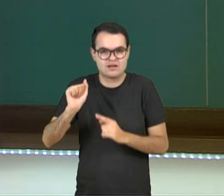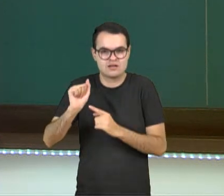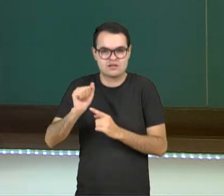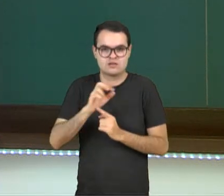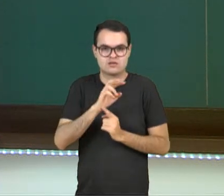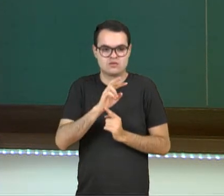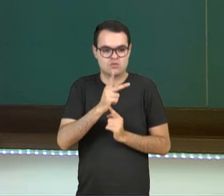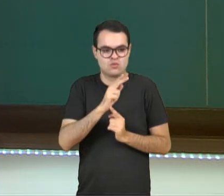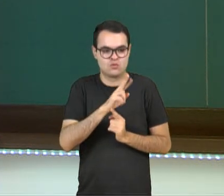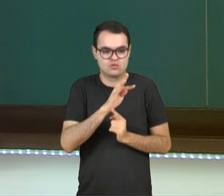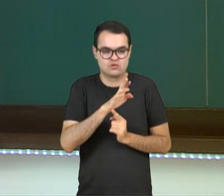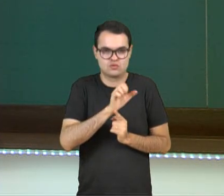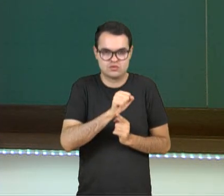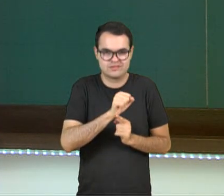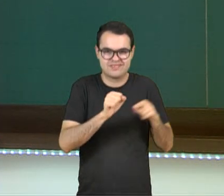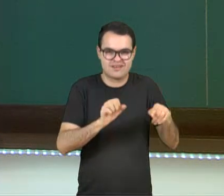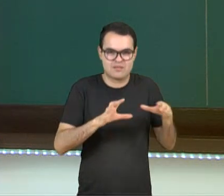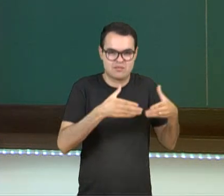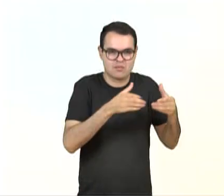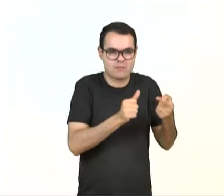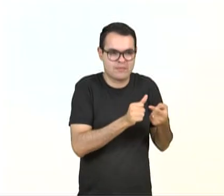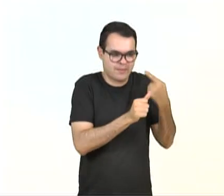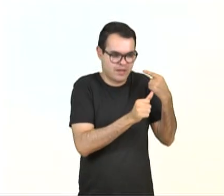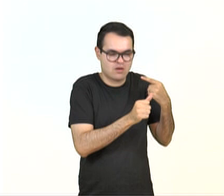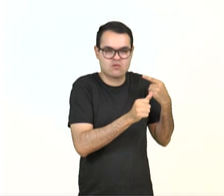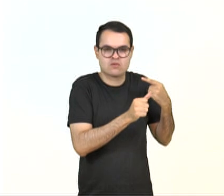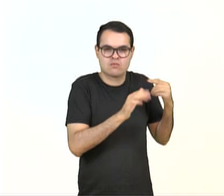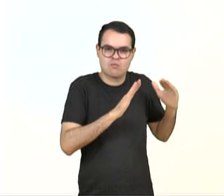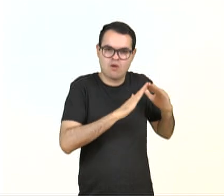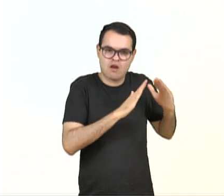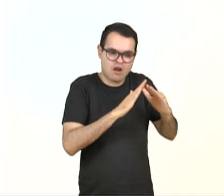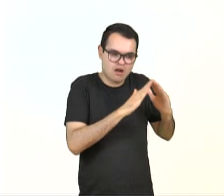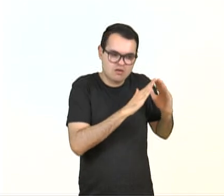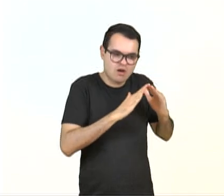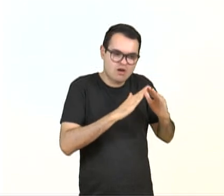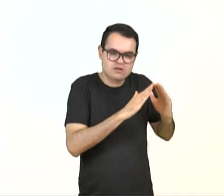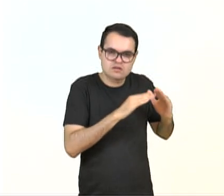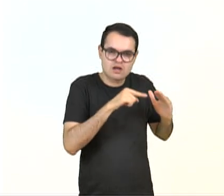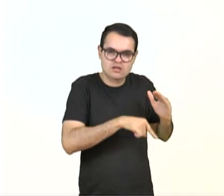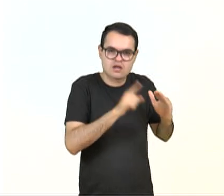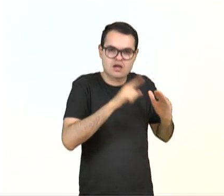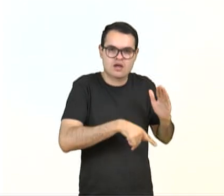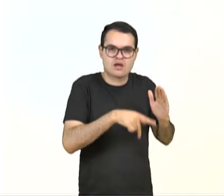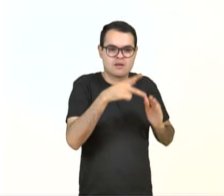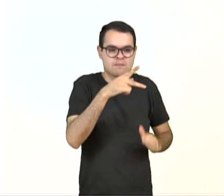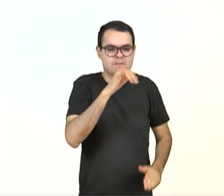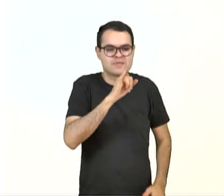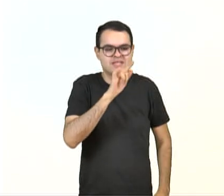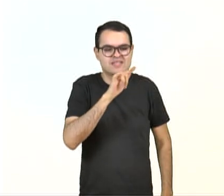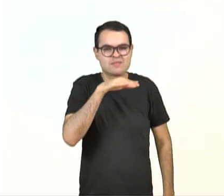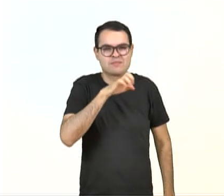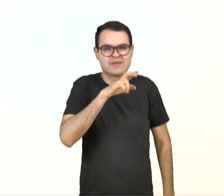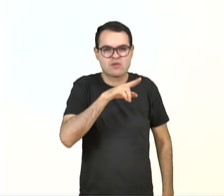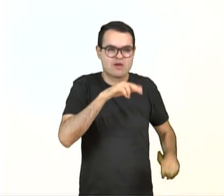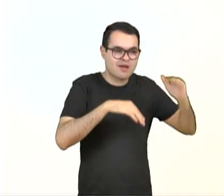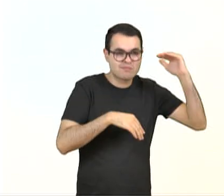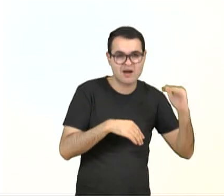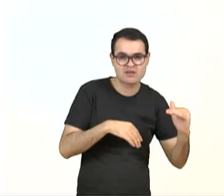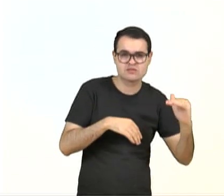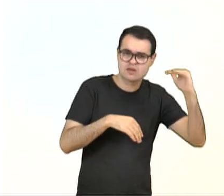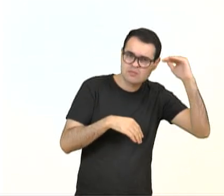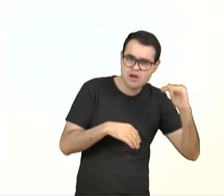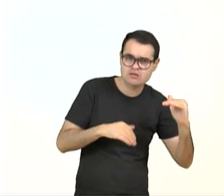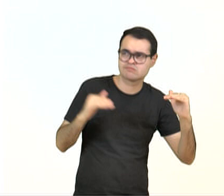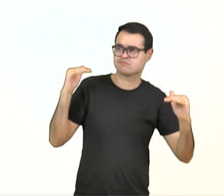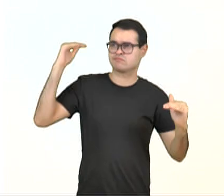Tua, eles são os primeiros ali, moradores, vamos dizer, e eles são considerados pigmeus, ou seja, bem baixos. Então,